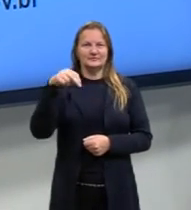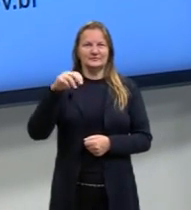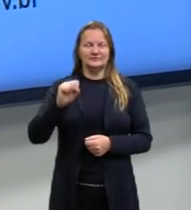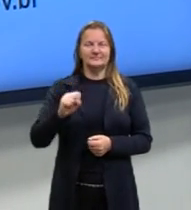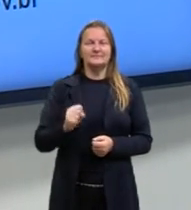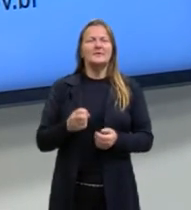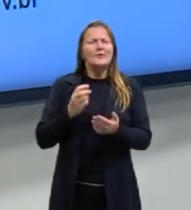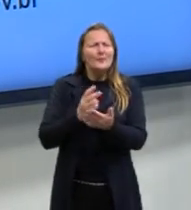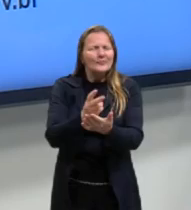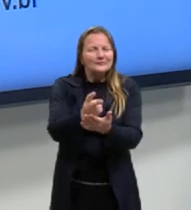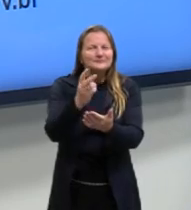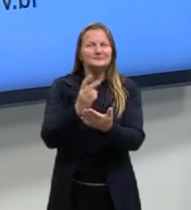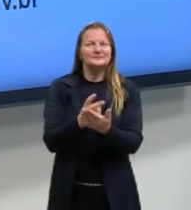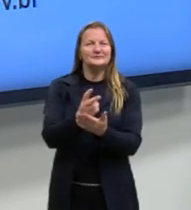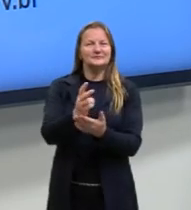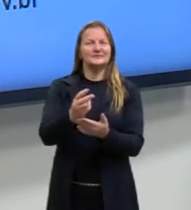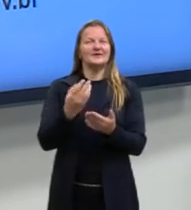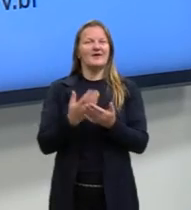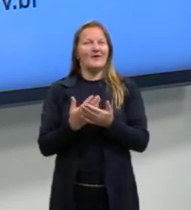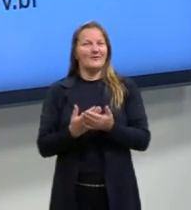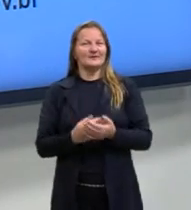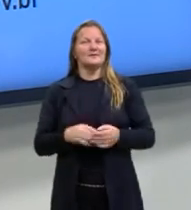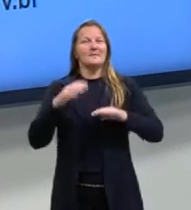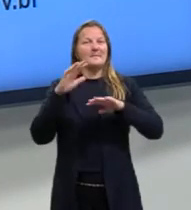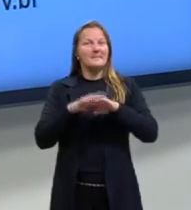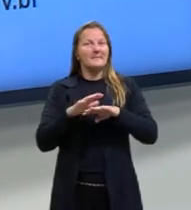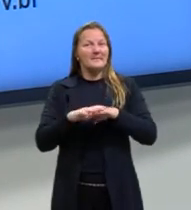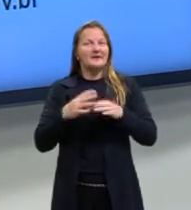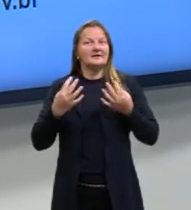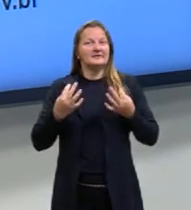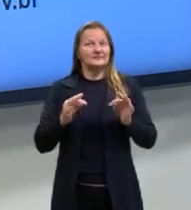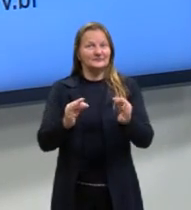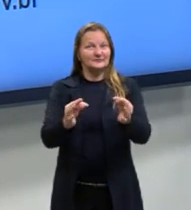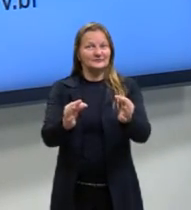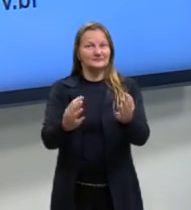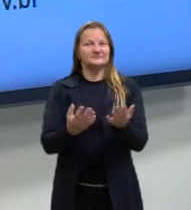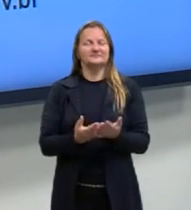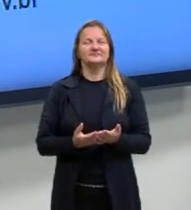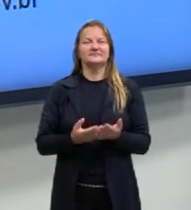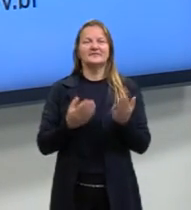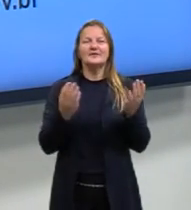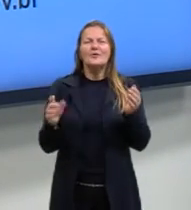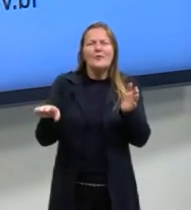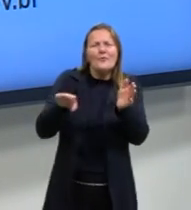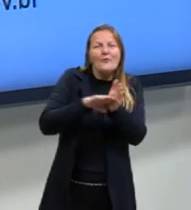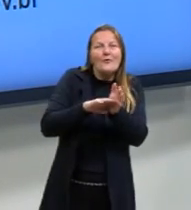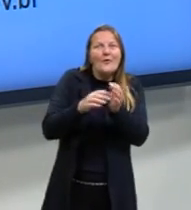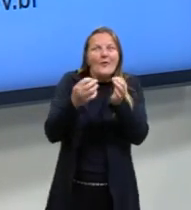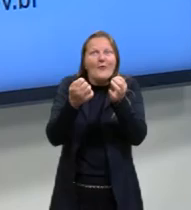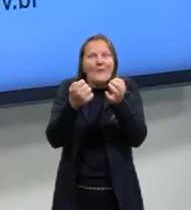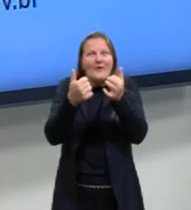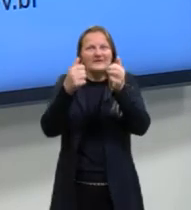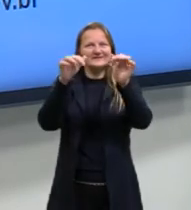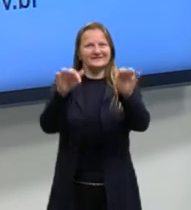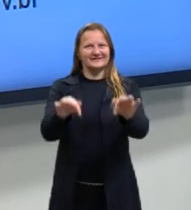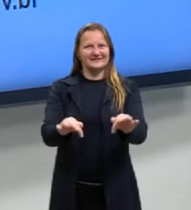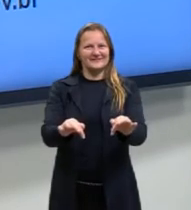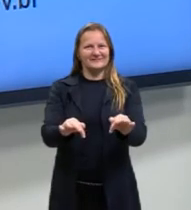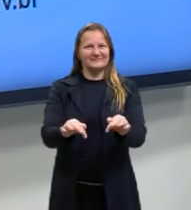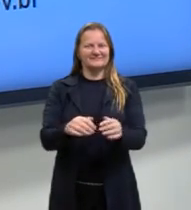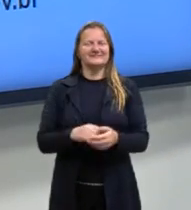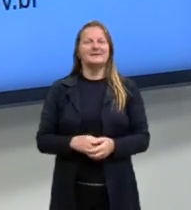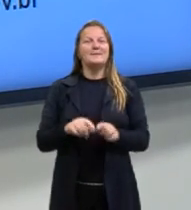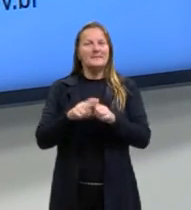vamos dar continuidade aí nas nossas aulas de matemática aí chegando aí na reta final mas ainda temos